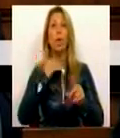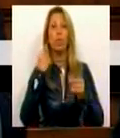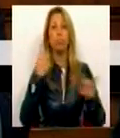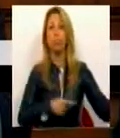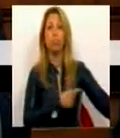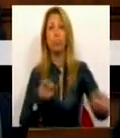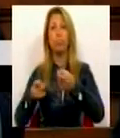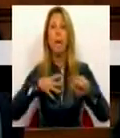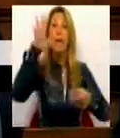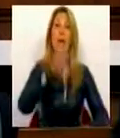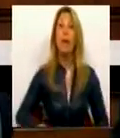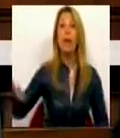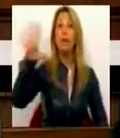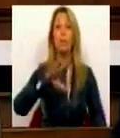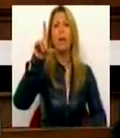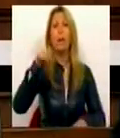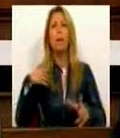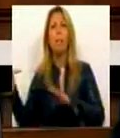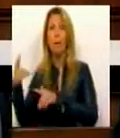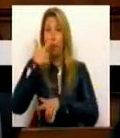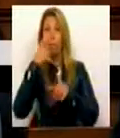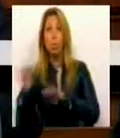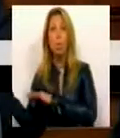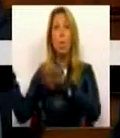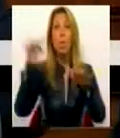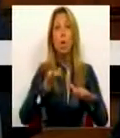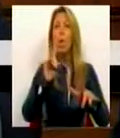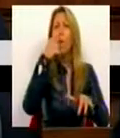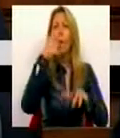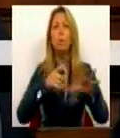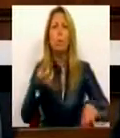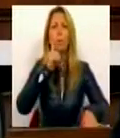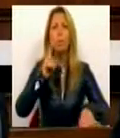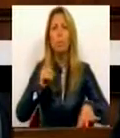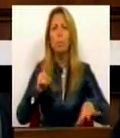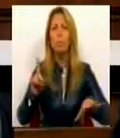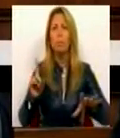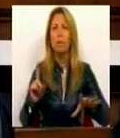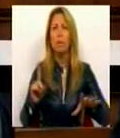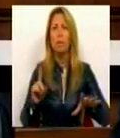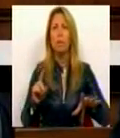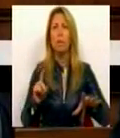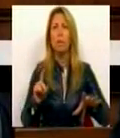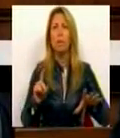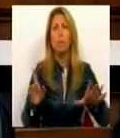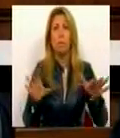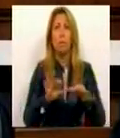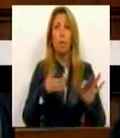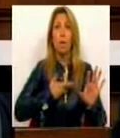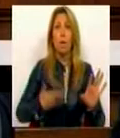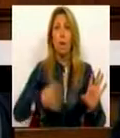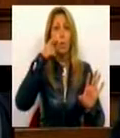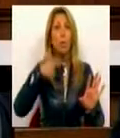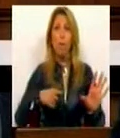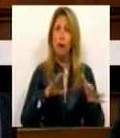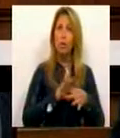dos fluxos, não propriamente de imigração ilegal na parte em que isso contenda com direitos humanos, como é evidente,